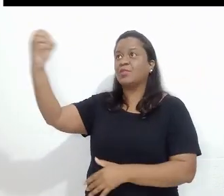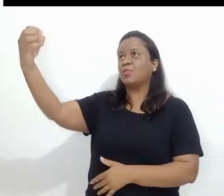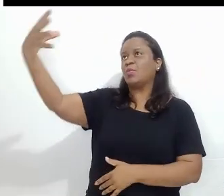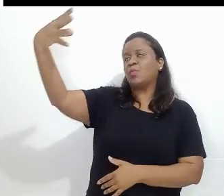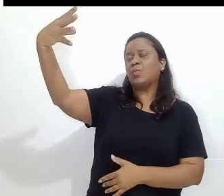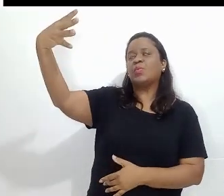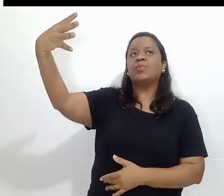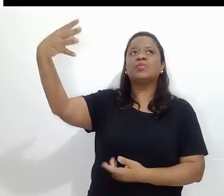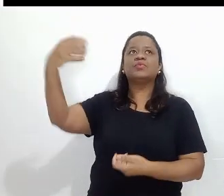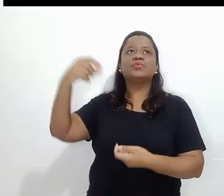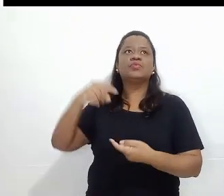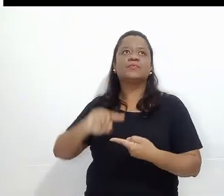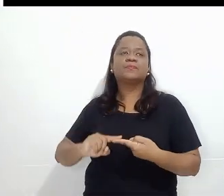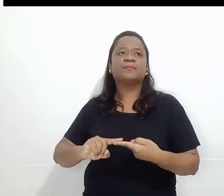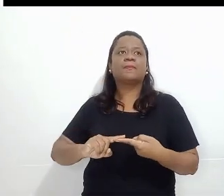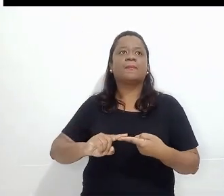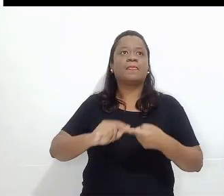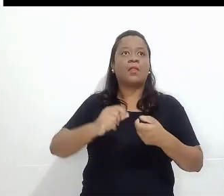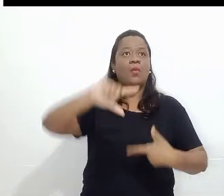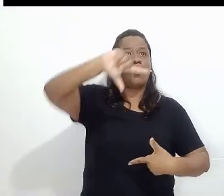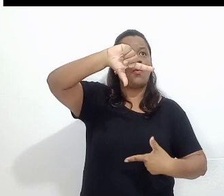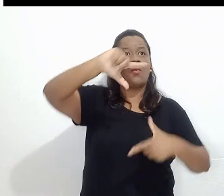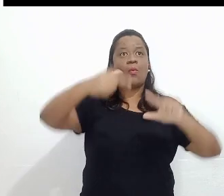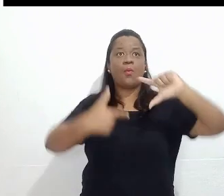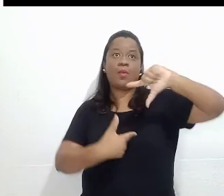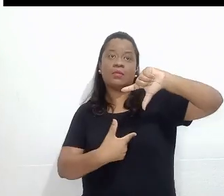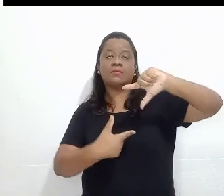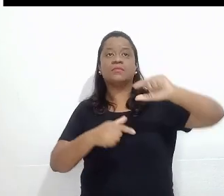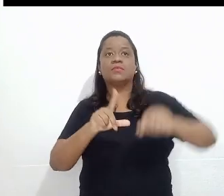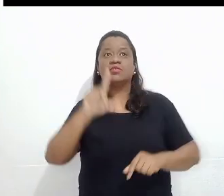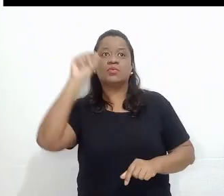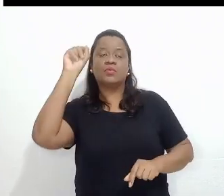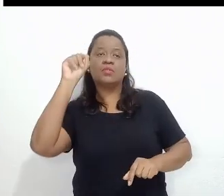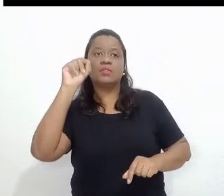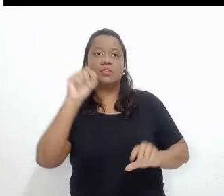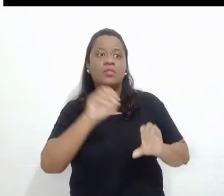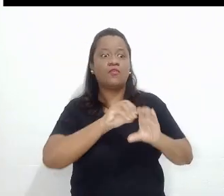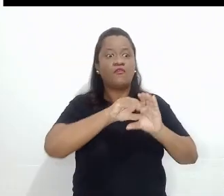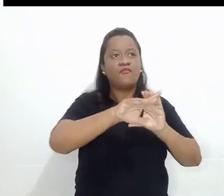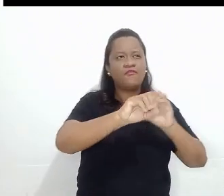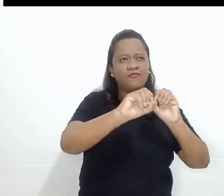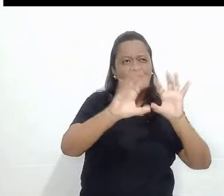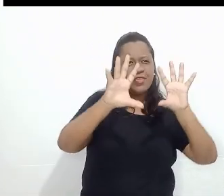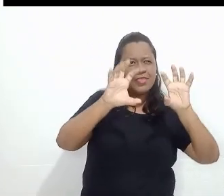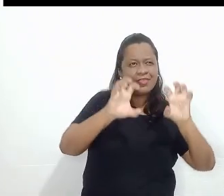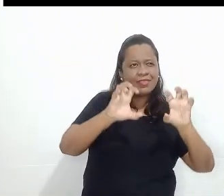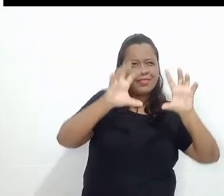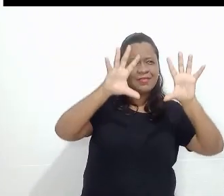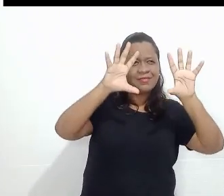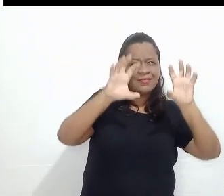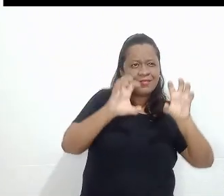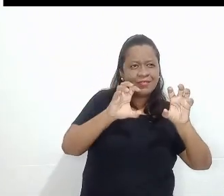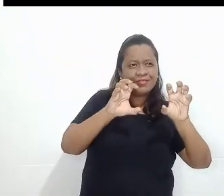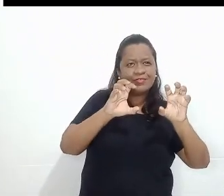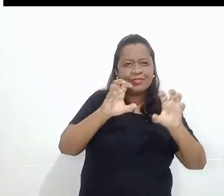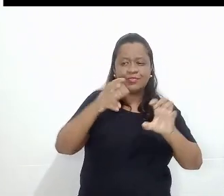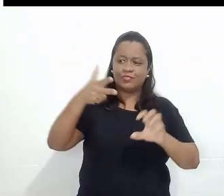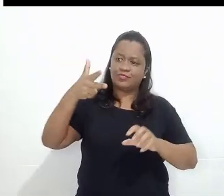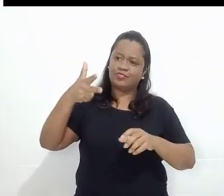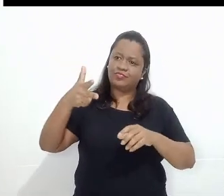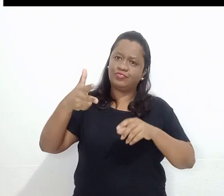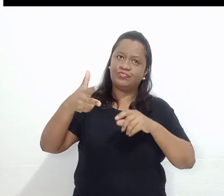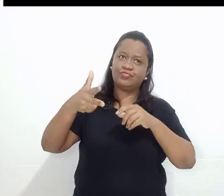você fez, do enquadramento que você escolheu, dos filtros que você está usando, da textura que a sua câmera está